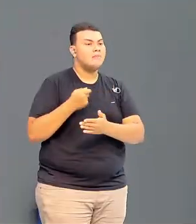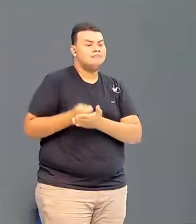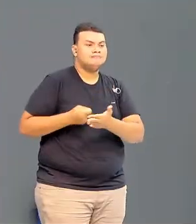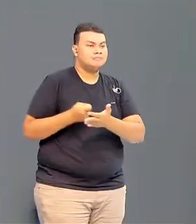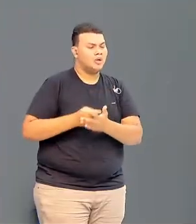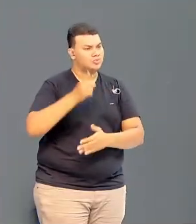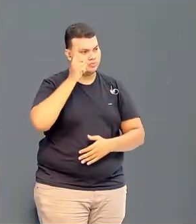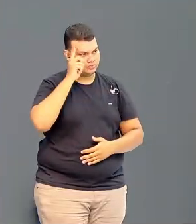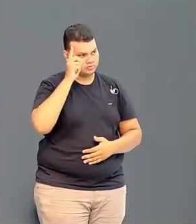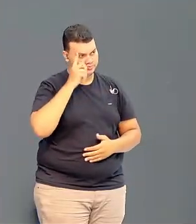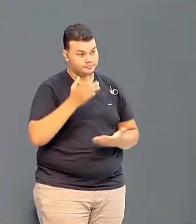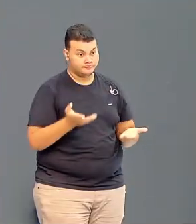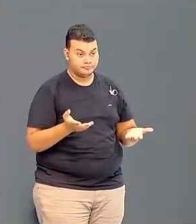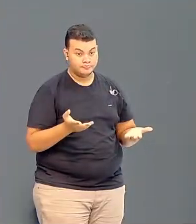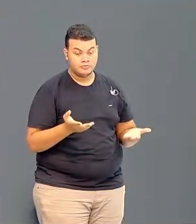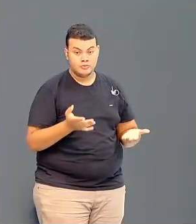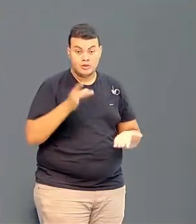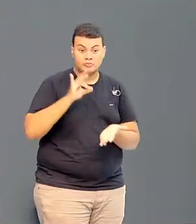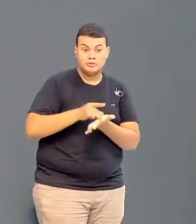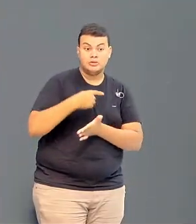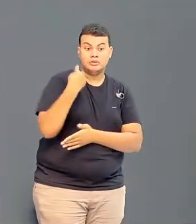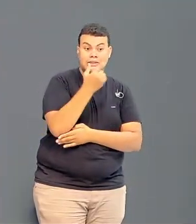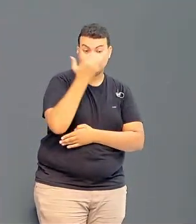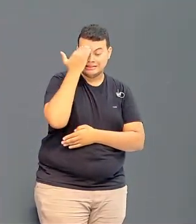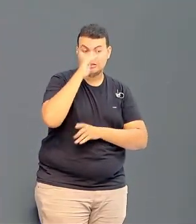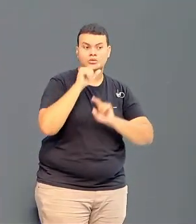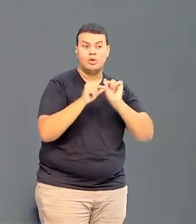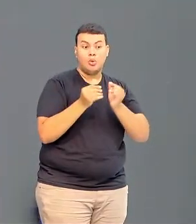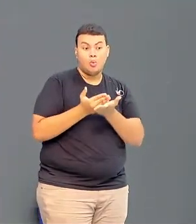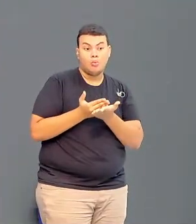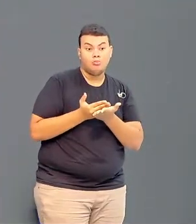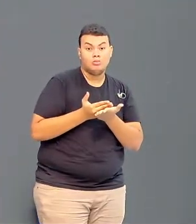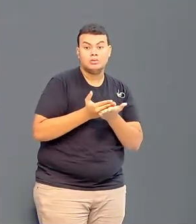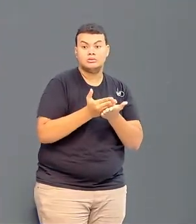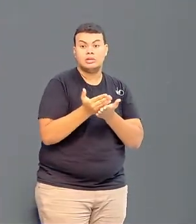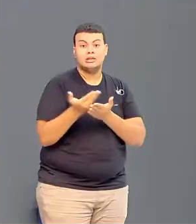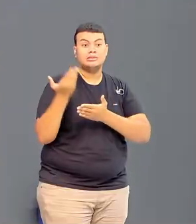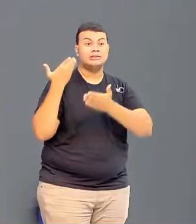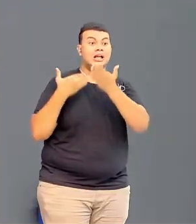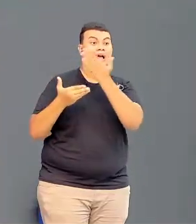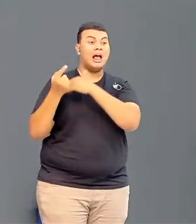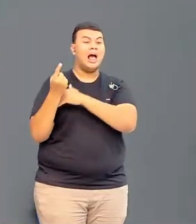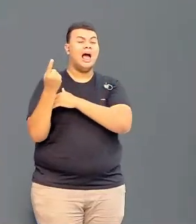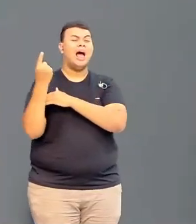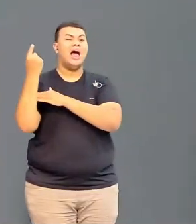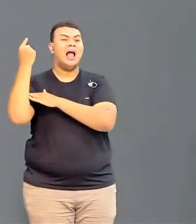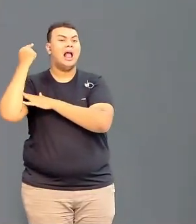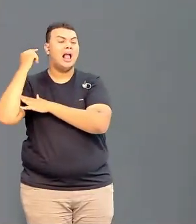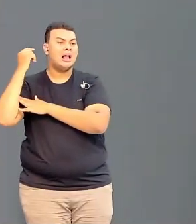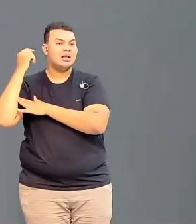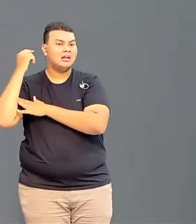travamos. Agora entenda que isso começou lá no Jardim do Éden, tá?